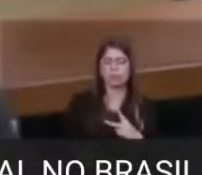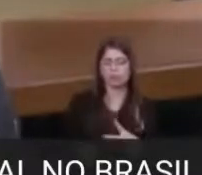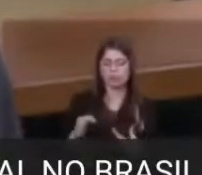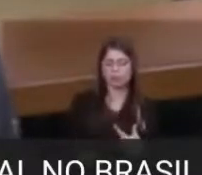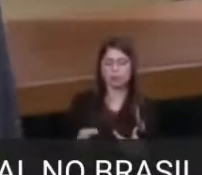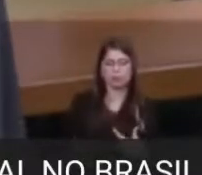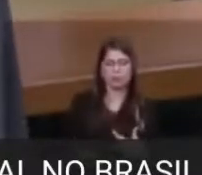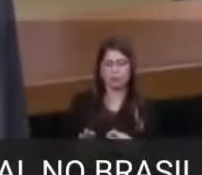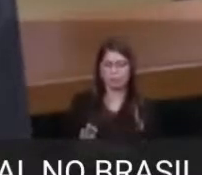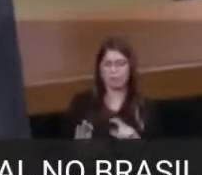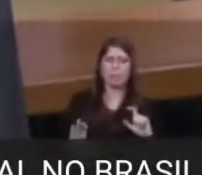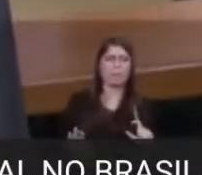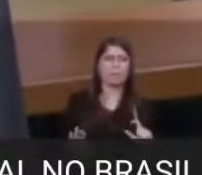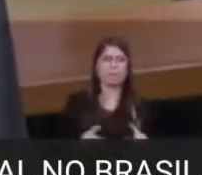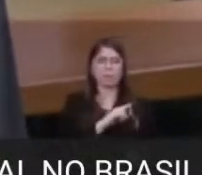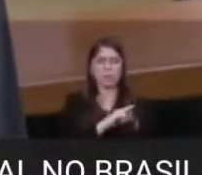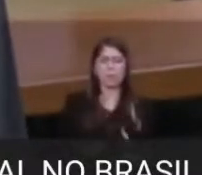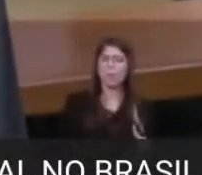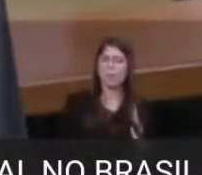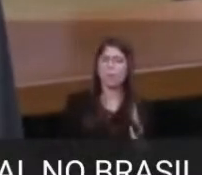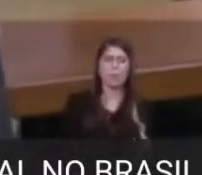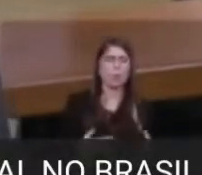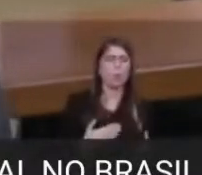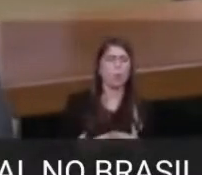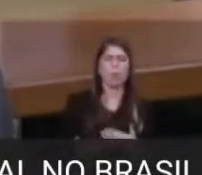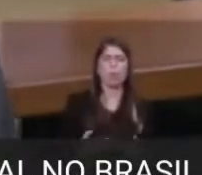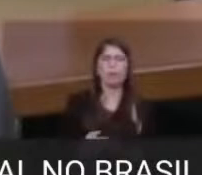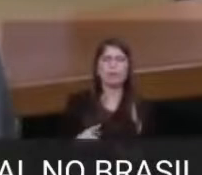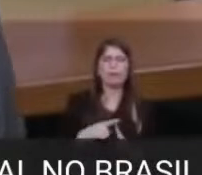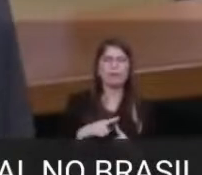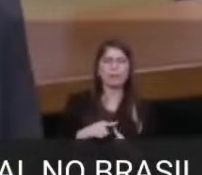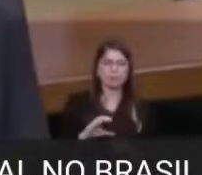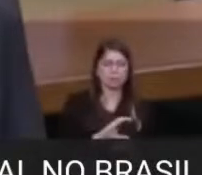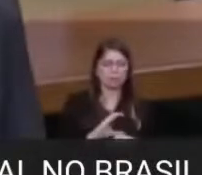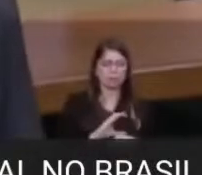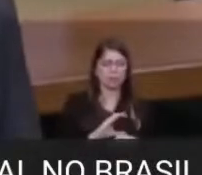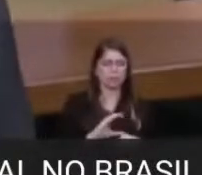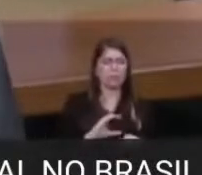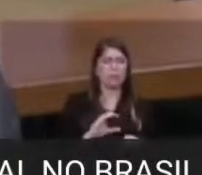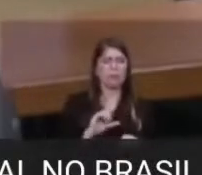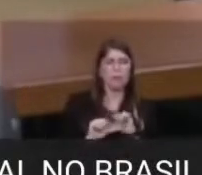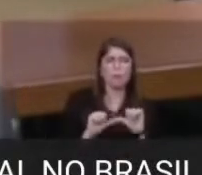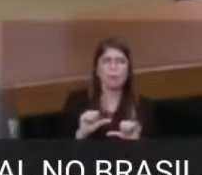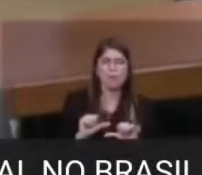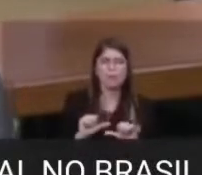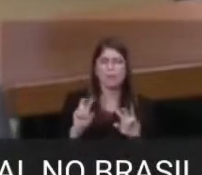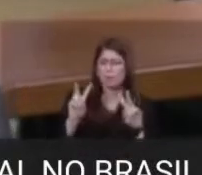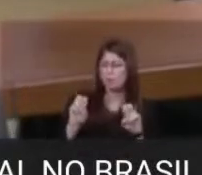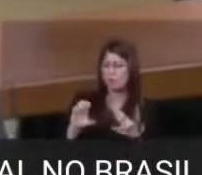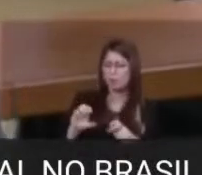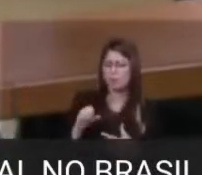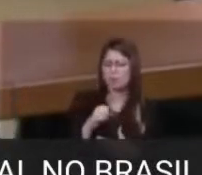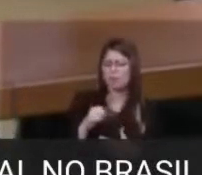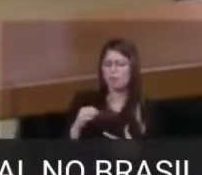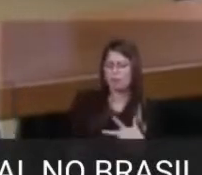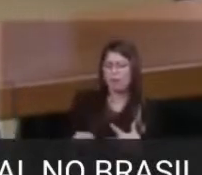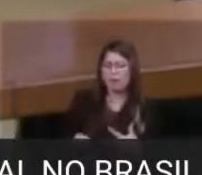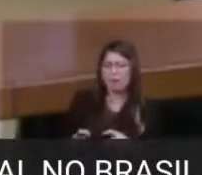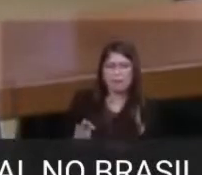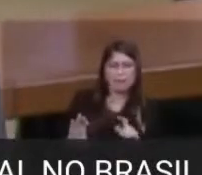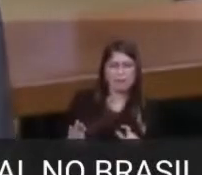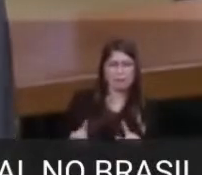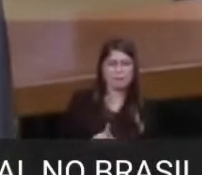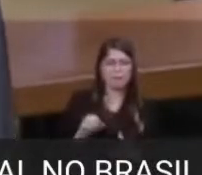Poder Judiciário, proibindo qualquer alteração constitucional que desrespeite essa independência e desrespeite a separação